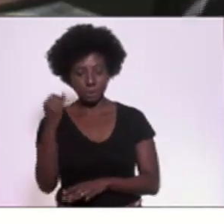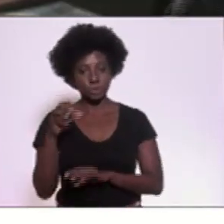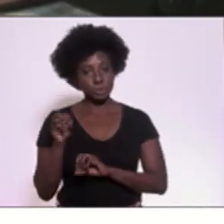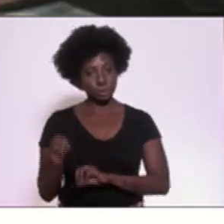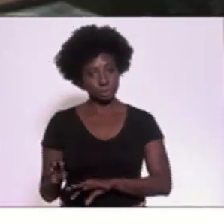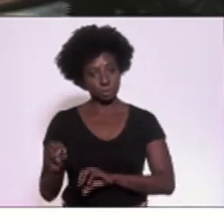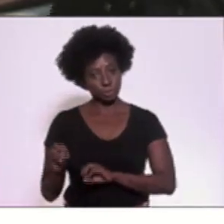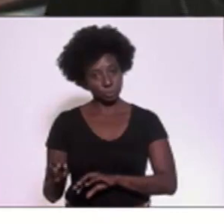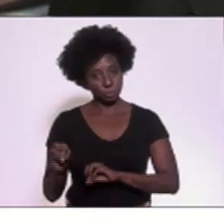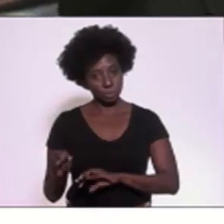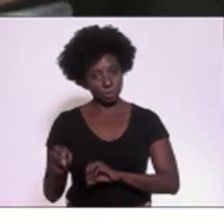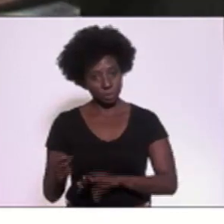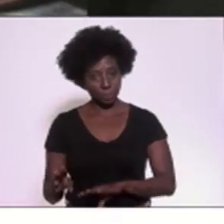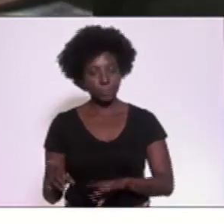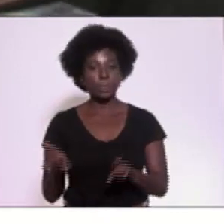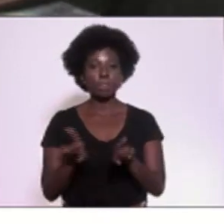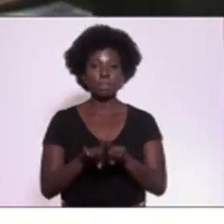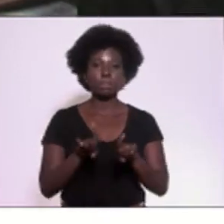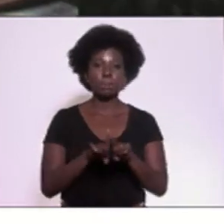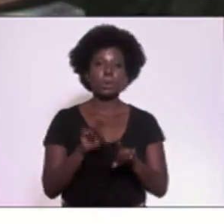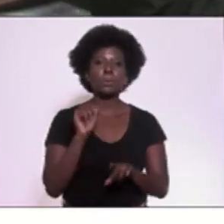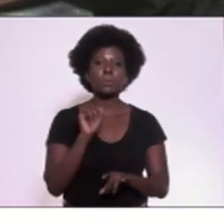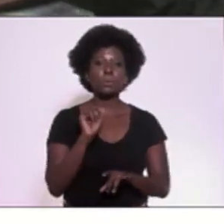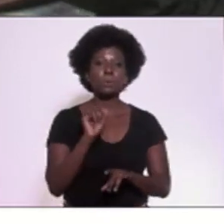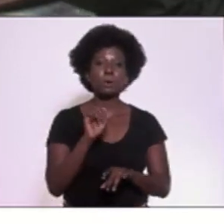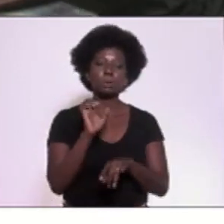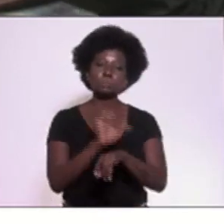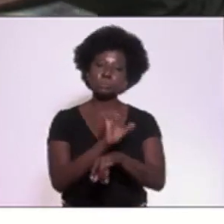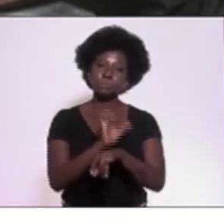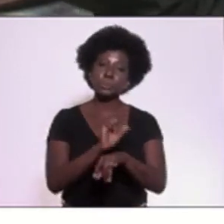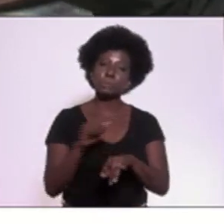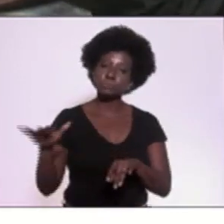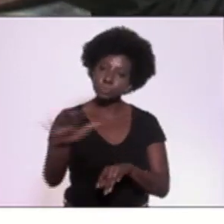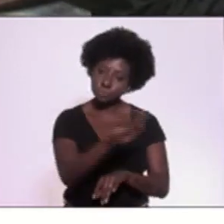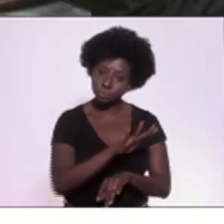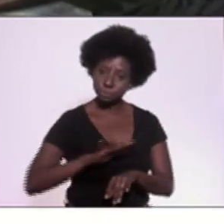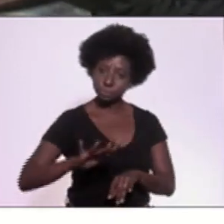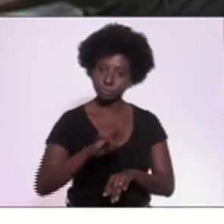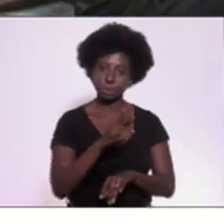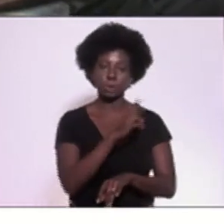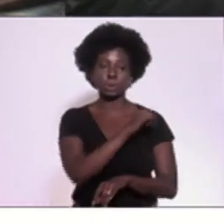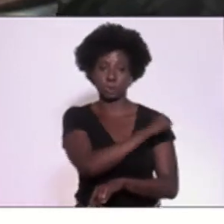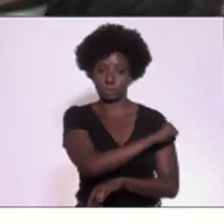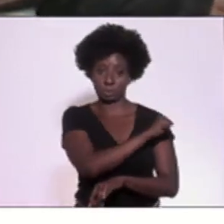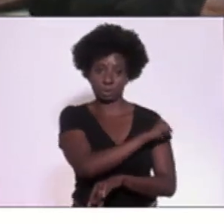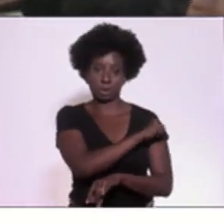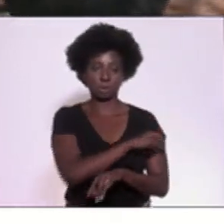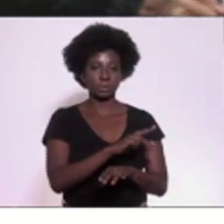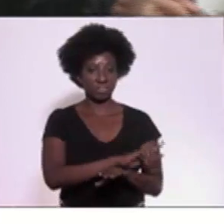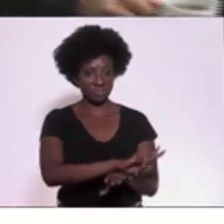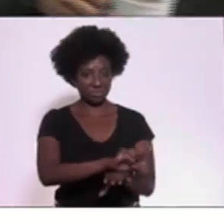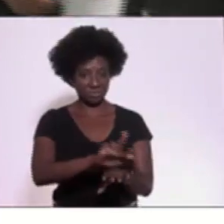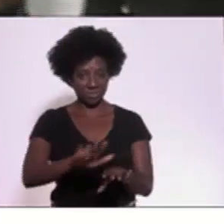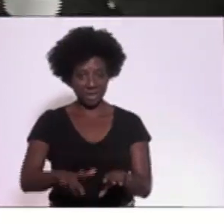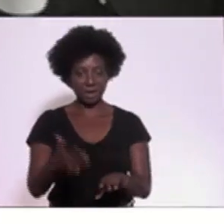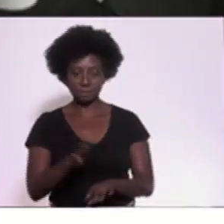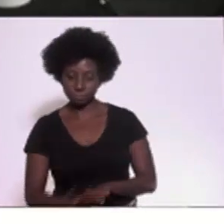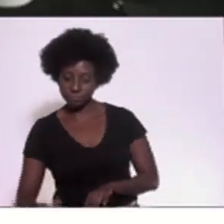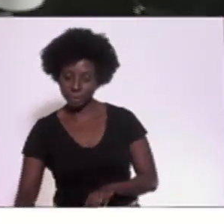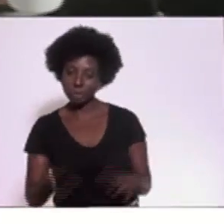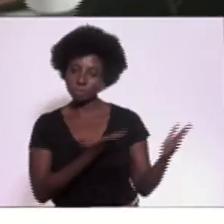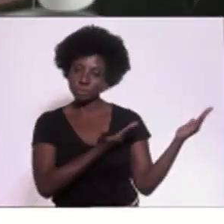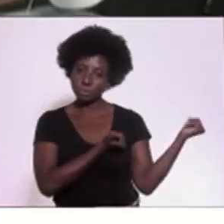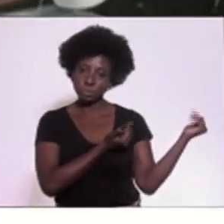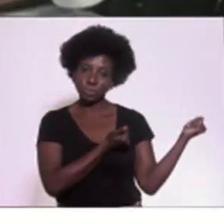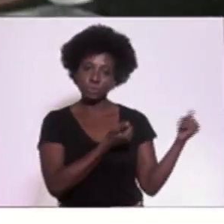E, além disso, assim como praticamente todo o estado do Rio de Janeiro, Niterói ainda tem dezenas de milhares de crianças e adolescentes fora da